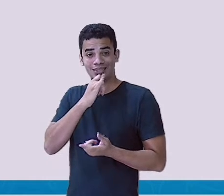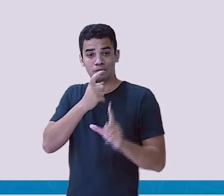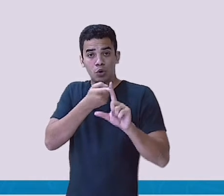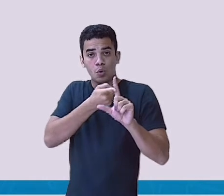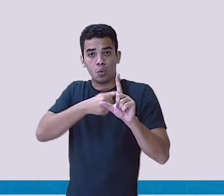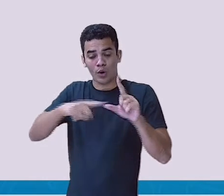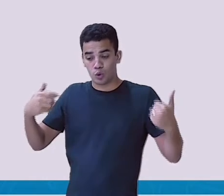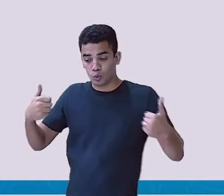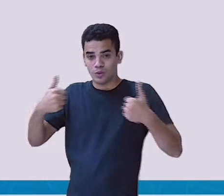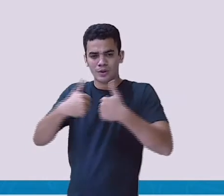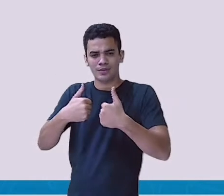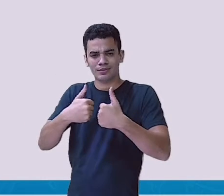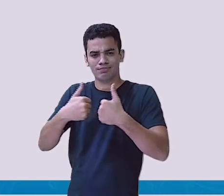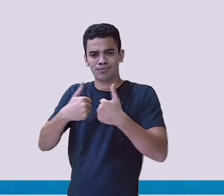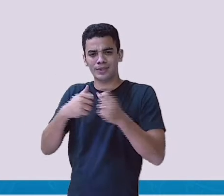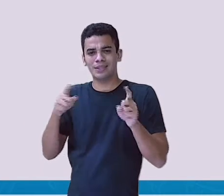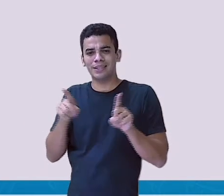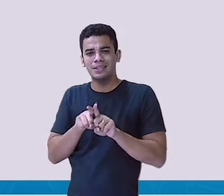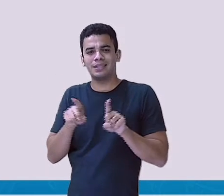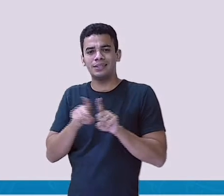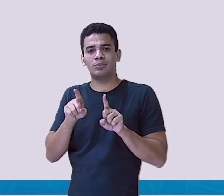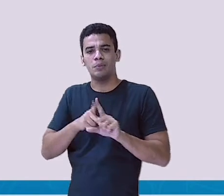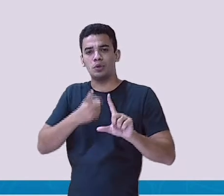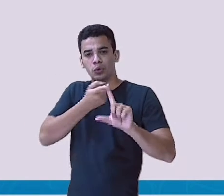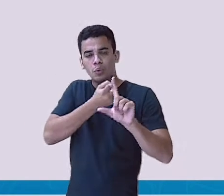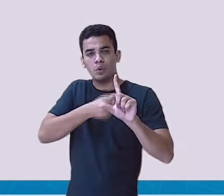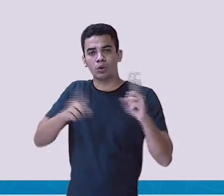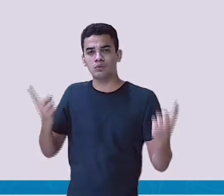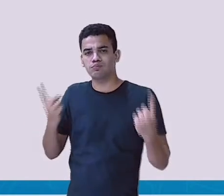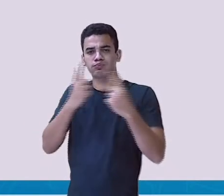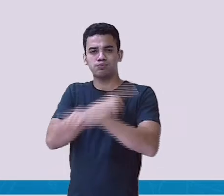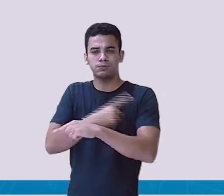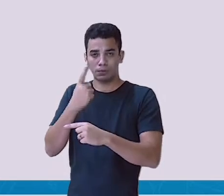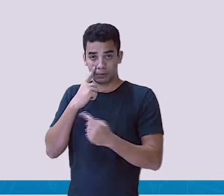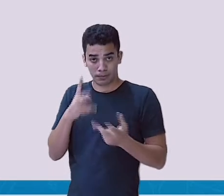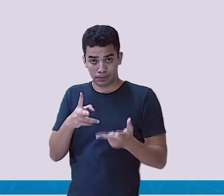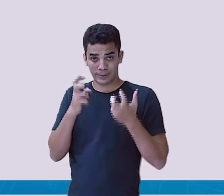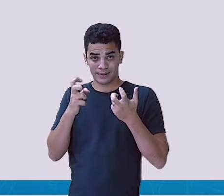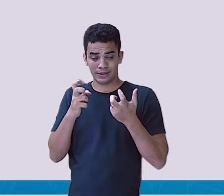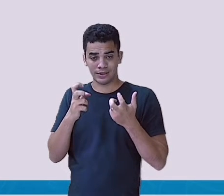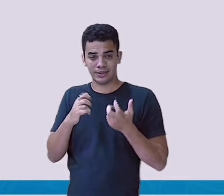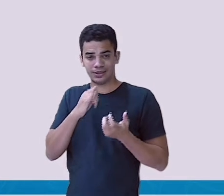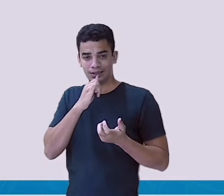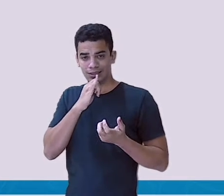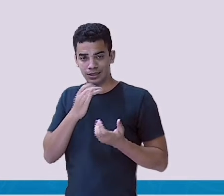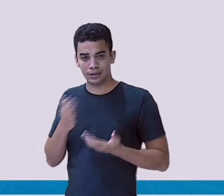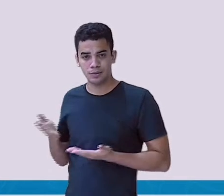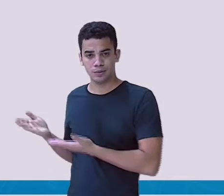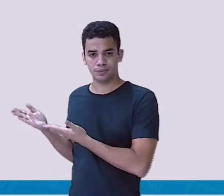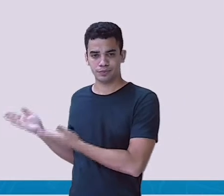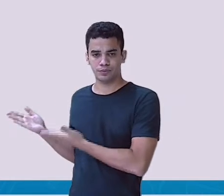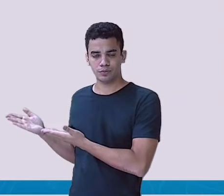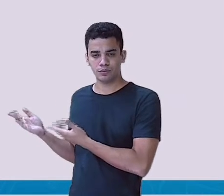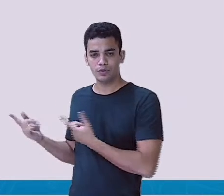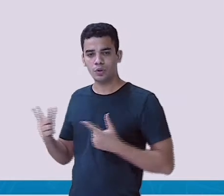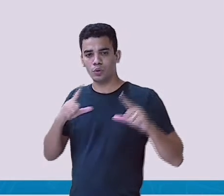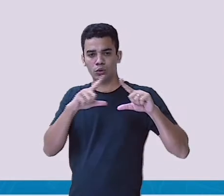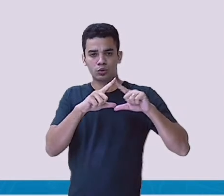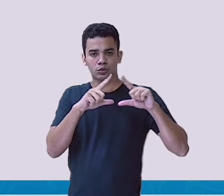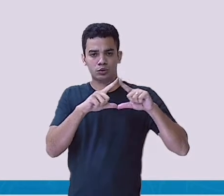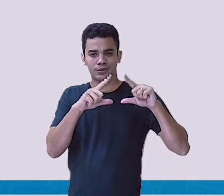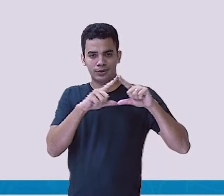a congruência do ângulo oposto ao lado. Então, eu tenho dois ângulos congruentes e o lado oposto